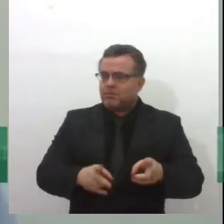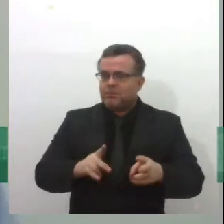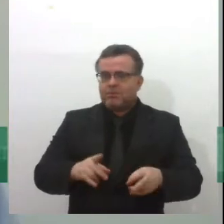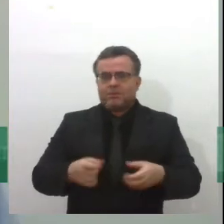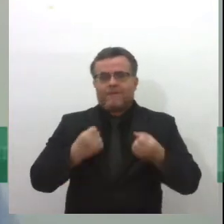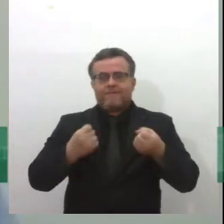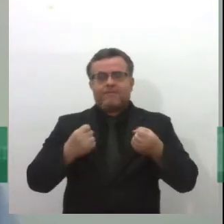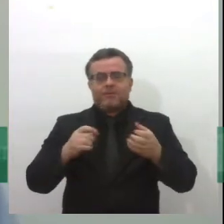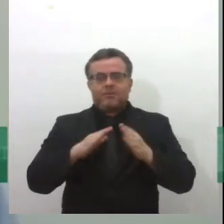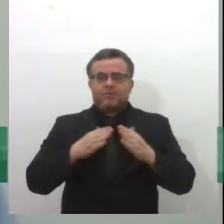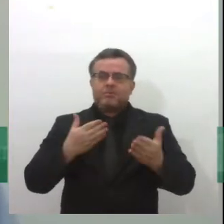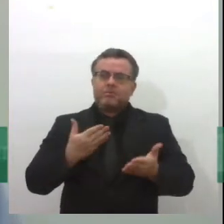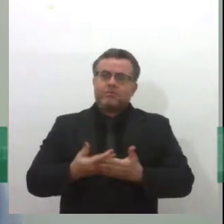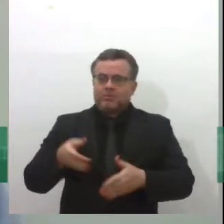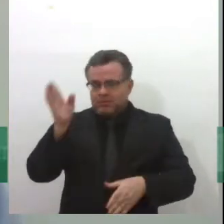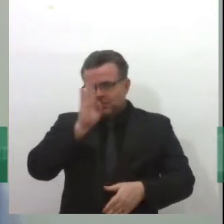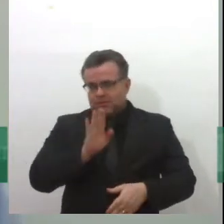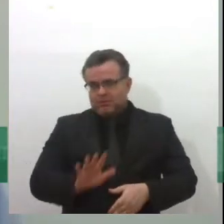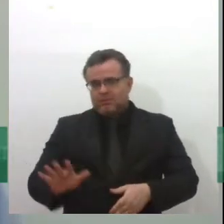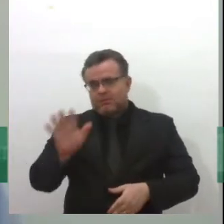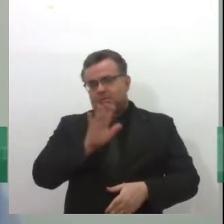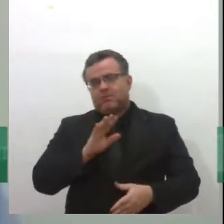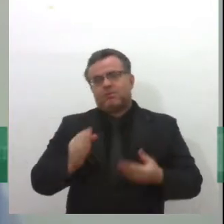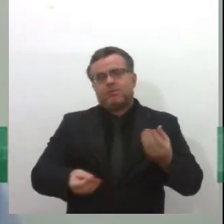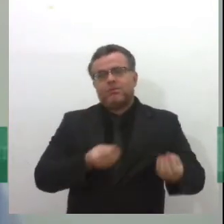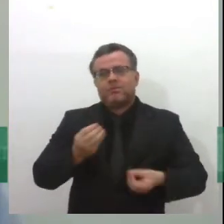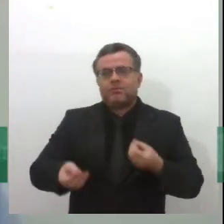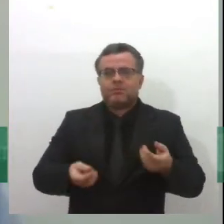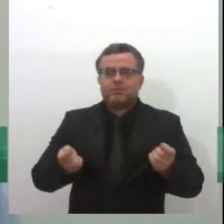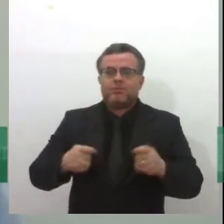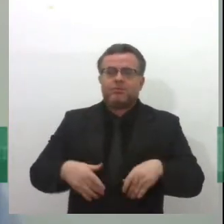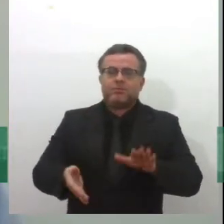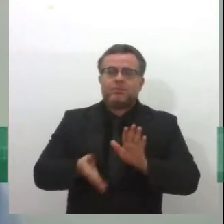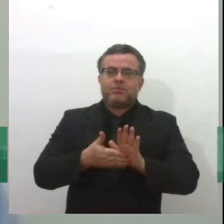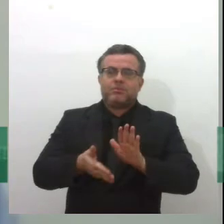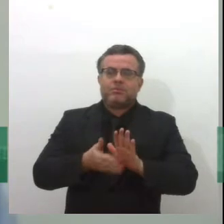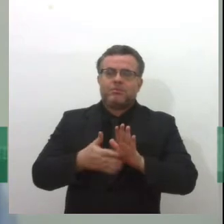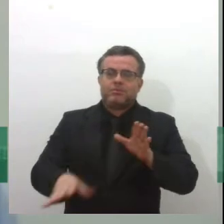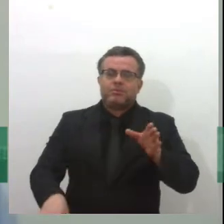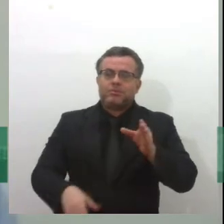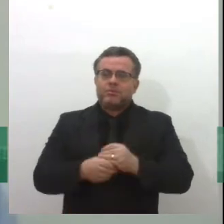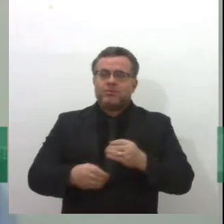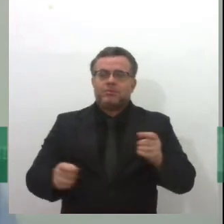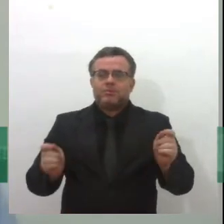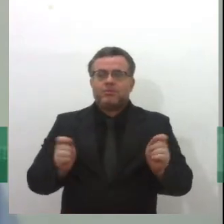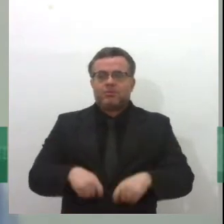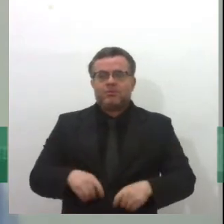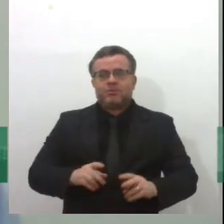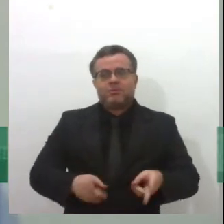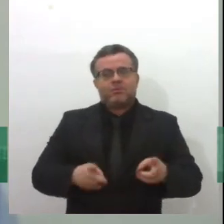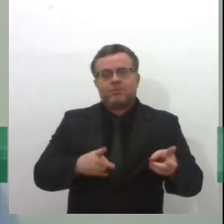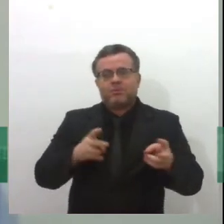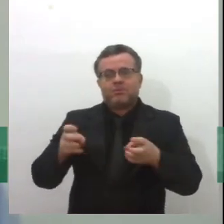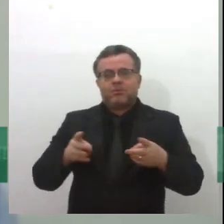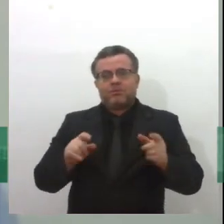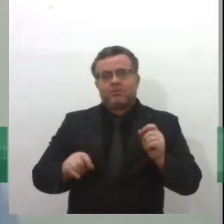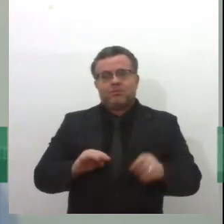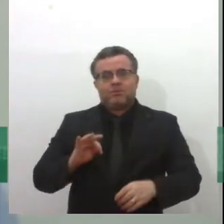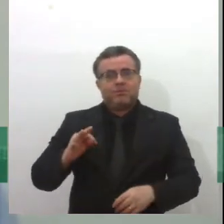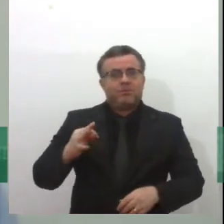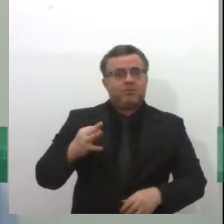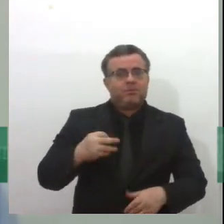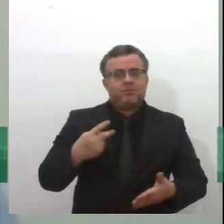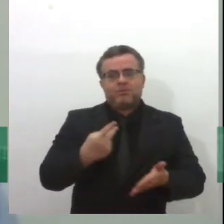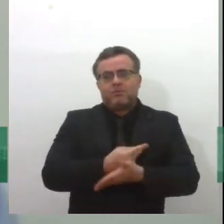escolas, no Brasil inteiro. Então, é uma proposta que vem somar, na minha visão, aquilo que já está posto